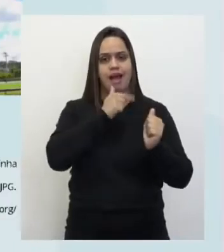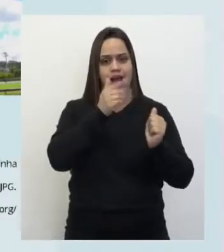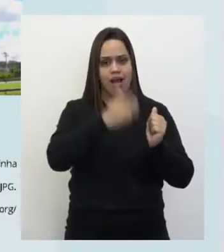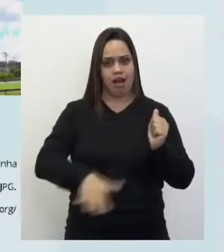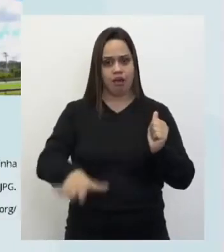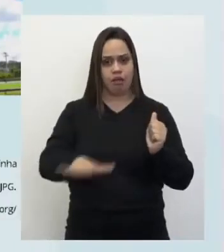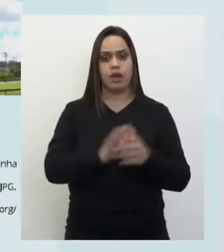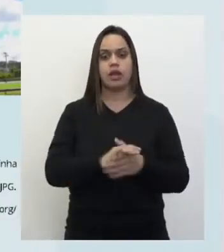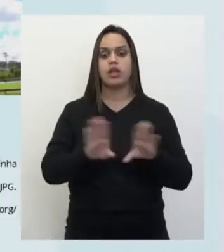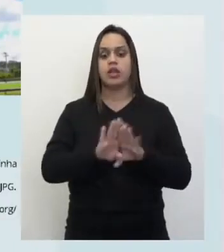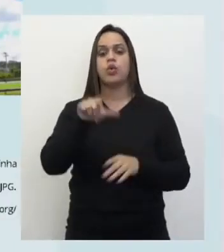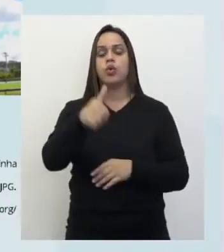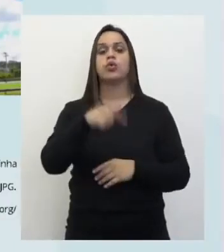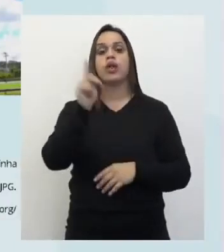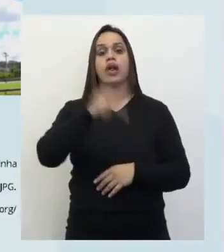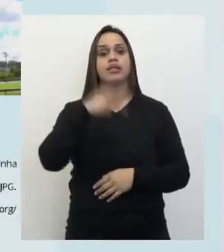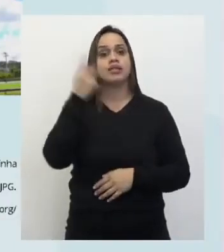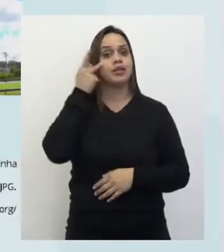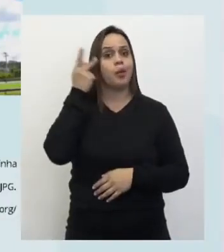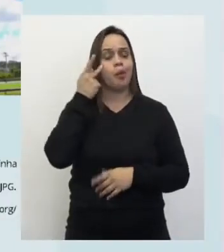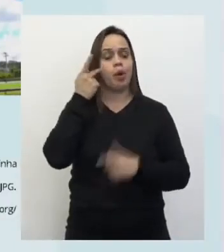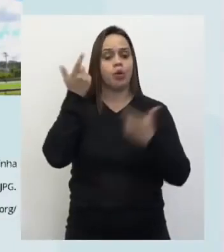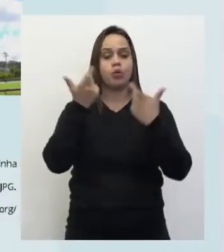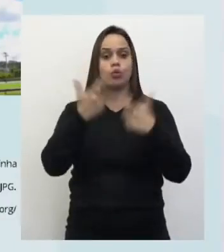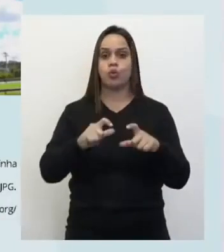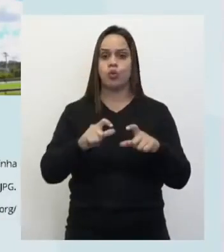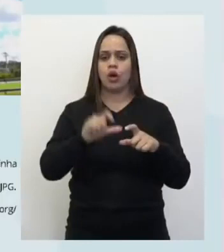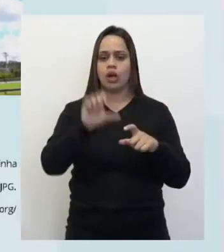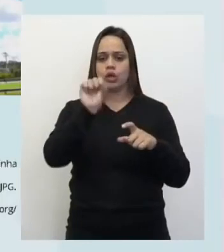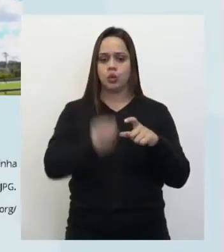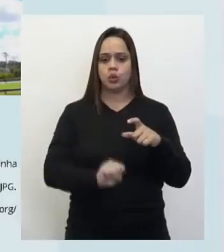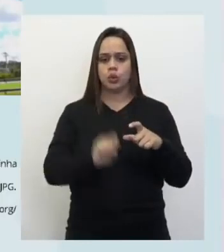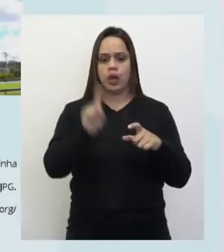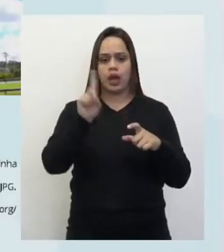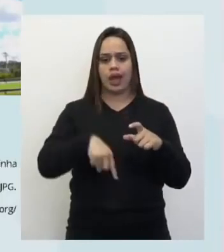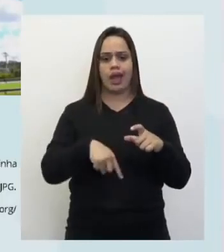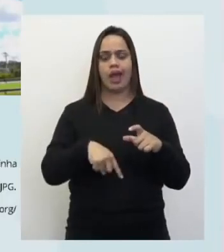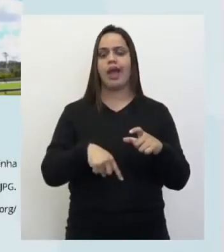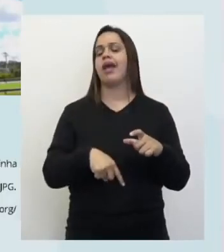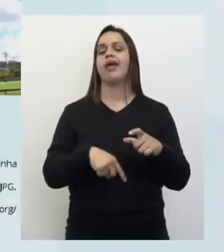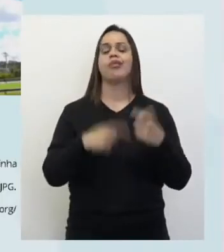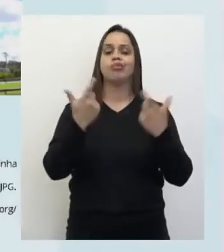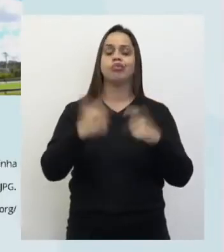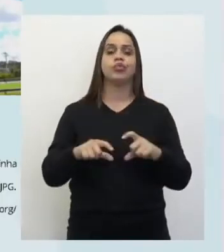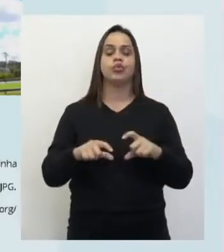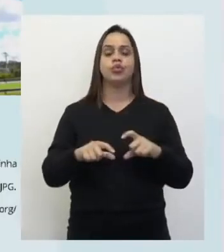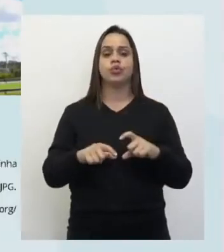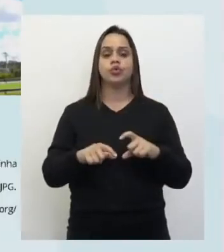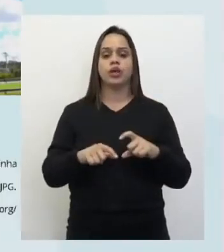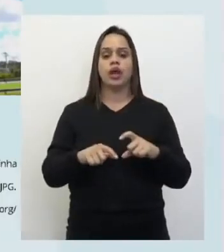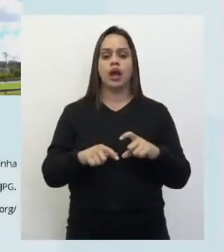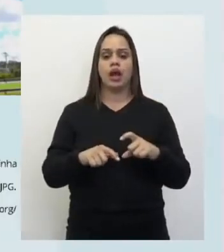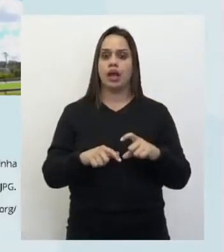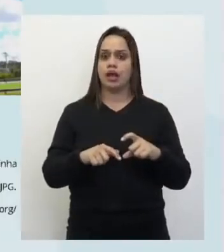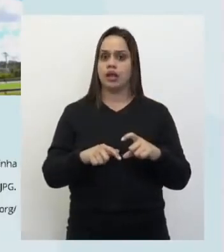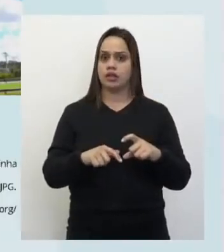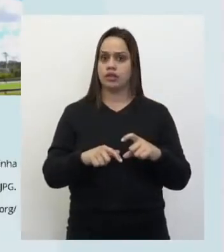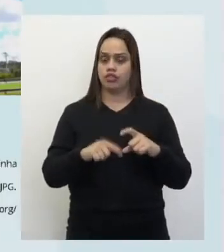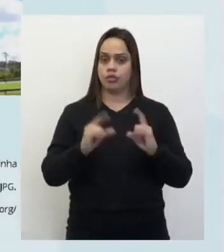região sul de São Paulo. É um aglomerado, é um residencial que tem torres, né,